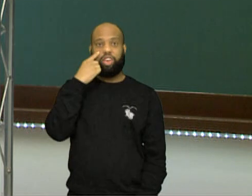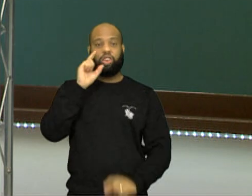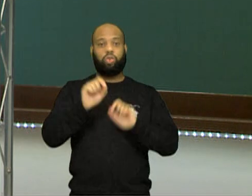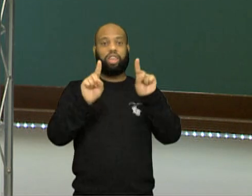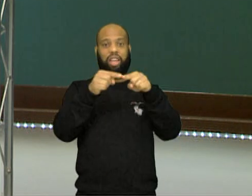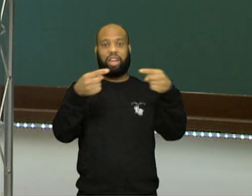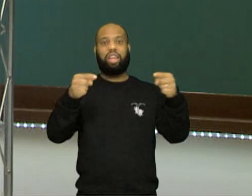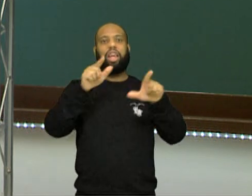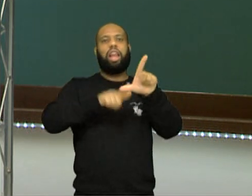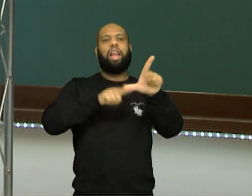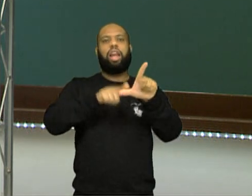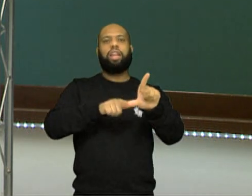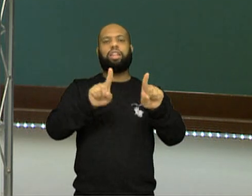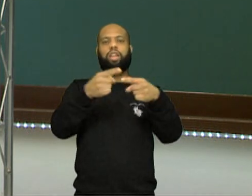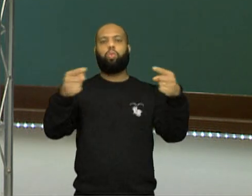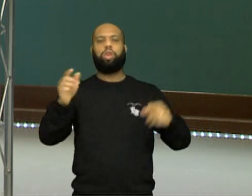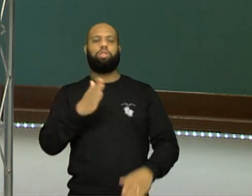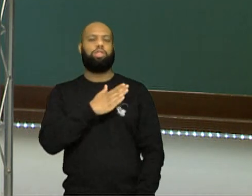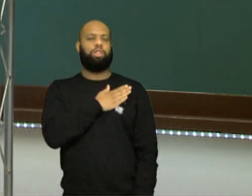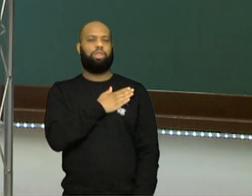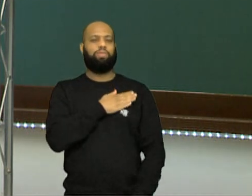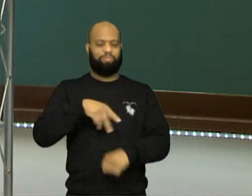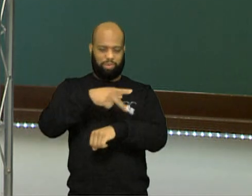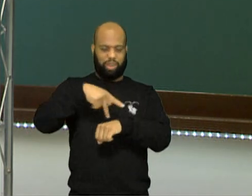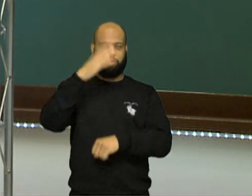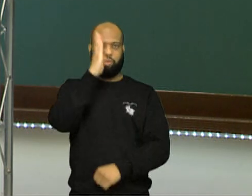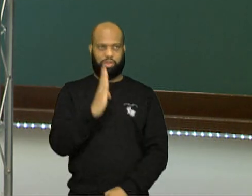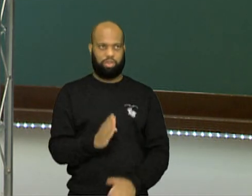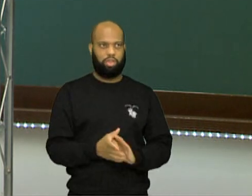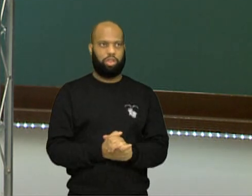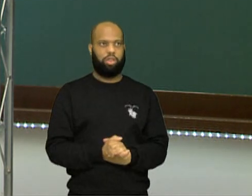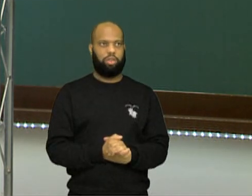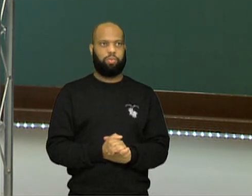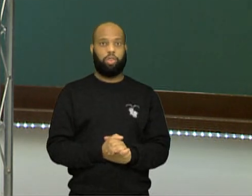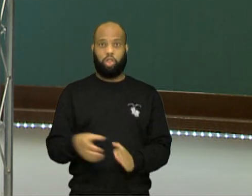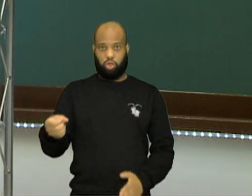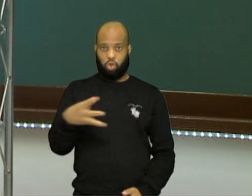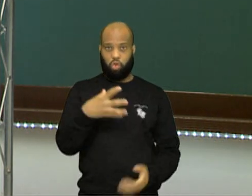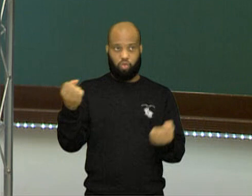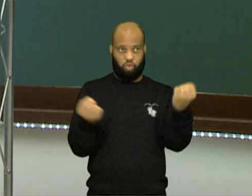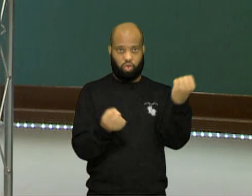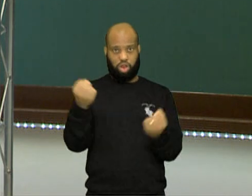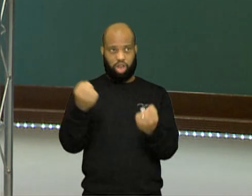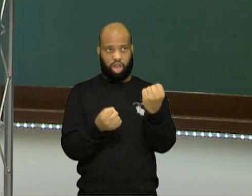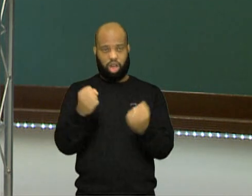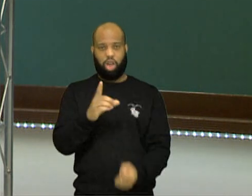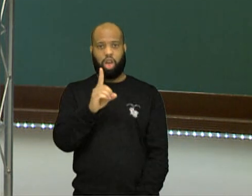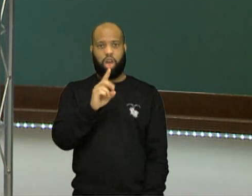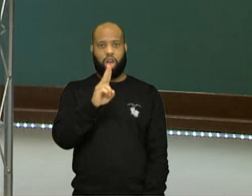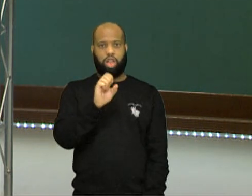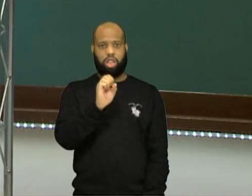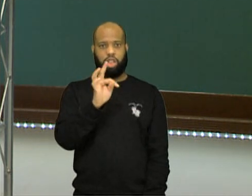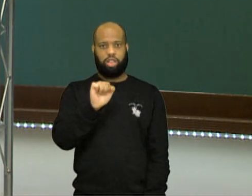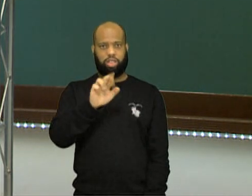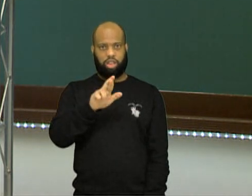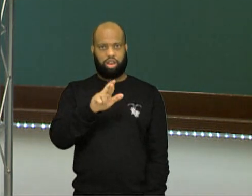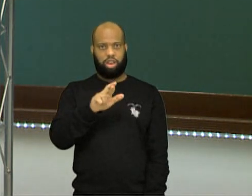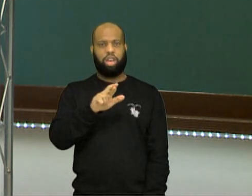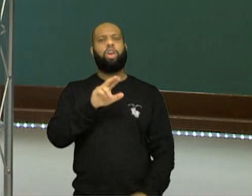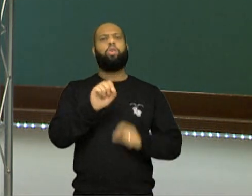hino nacional. Observem o cartaz que está aqui, ó. Novo Duster, gigante por